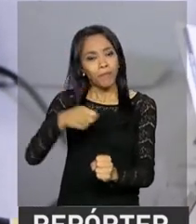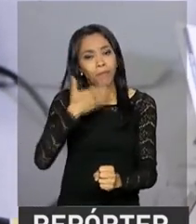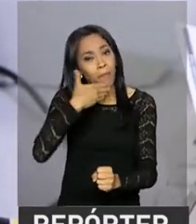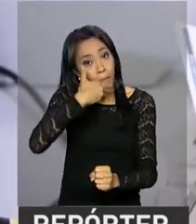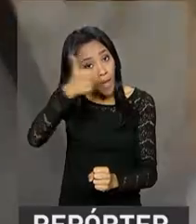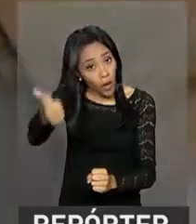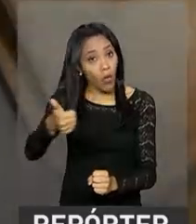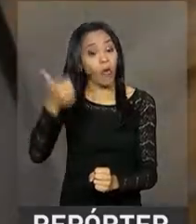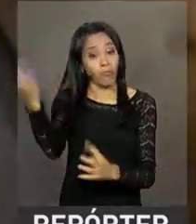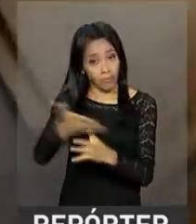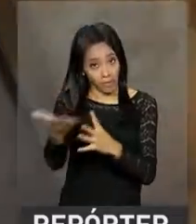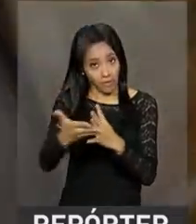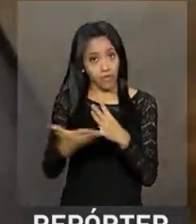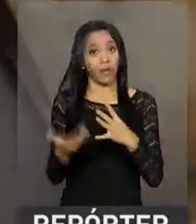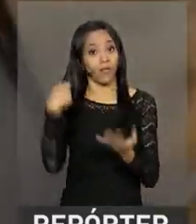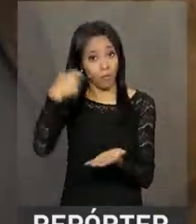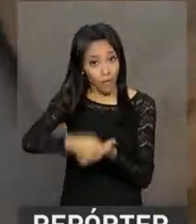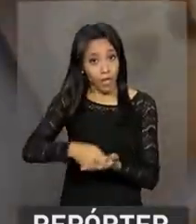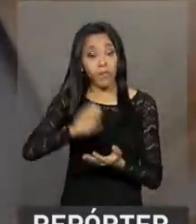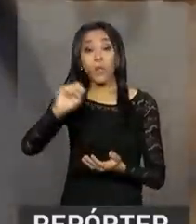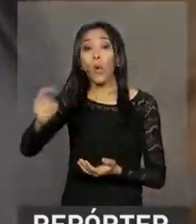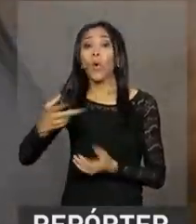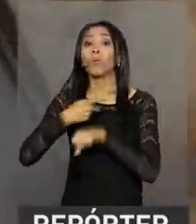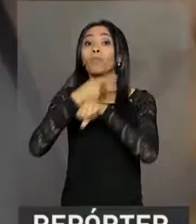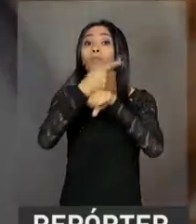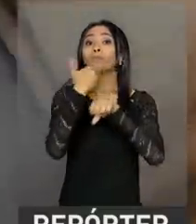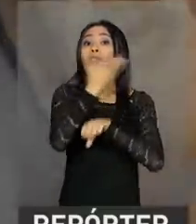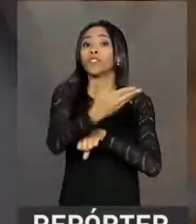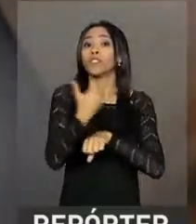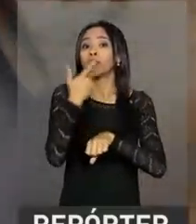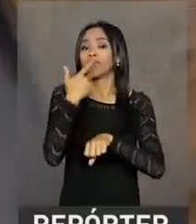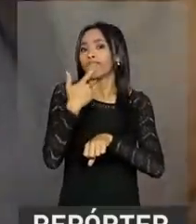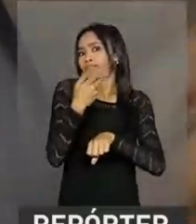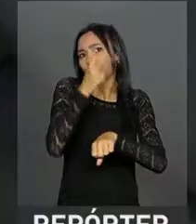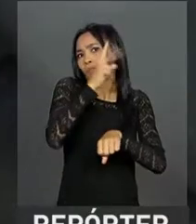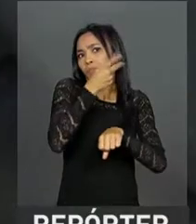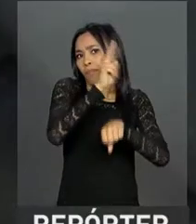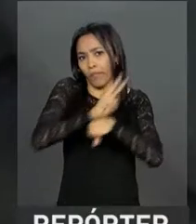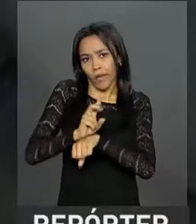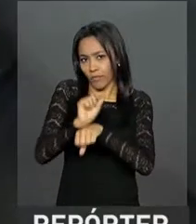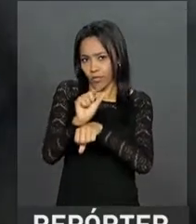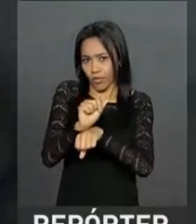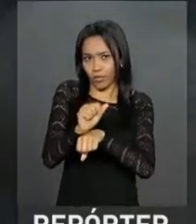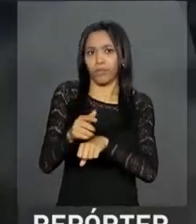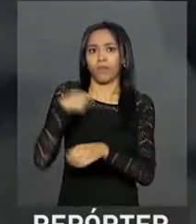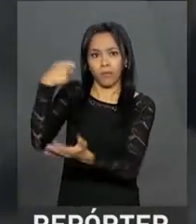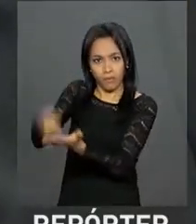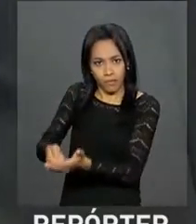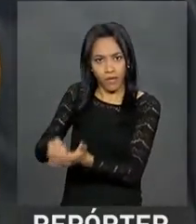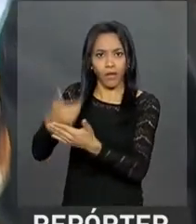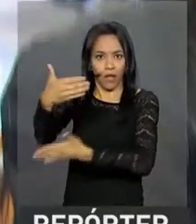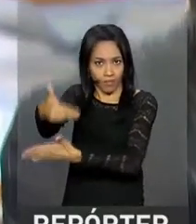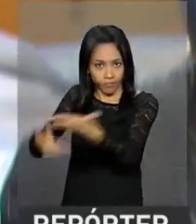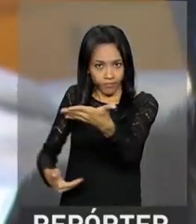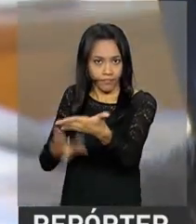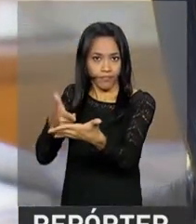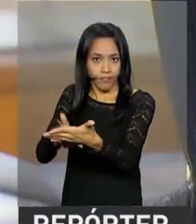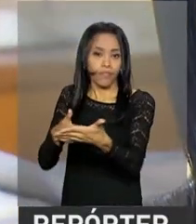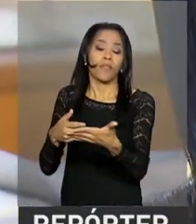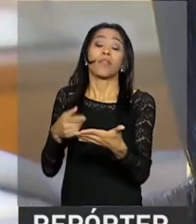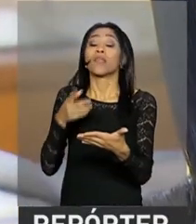no banco ou até mesmo pegue um empréstimo caso não tenha dinheiro para quitar a fatura a expectativa do banco central é que essa resolução